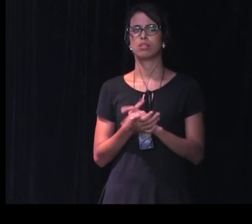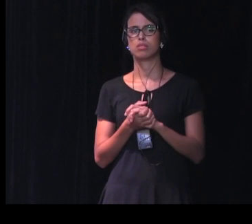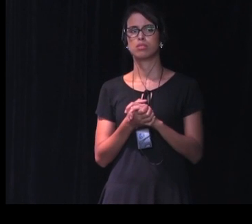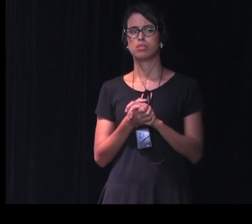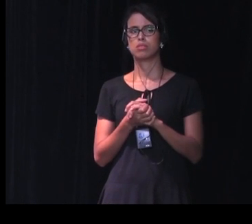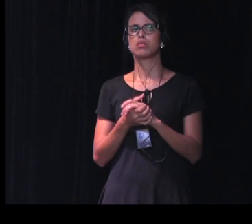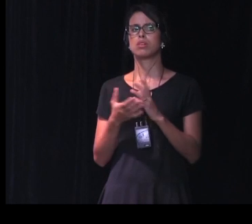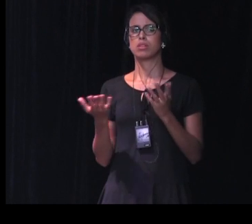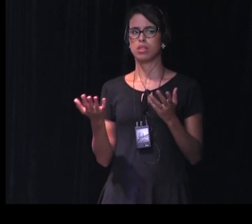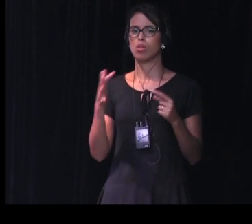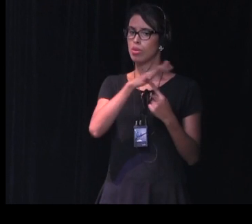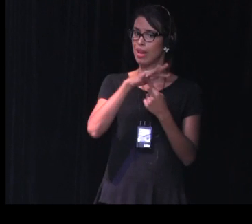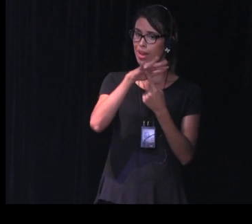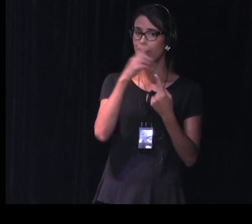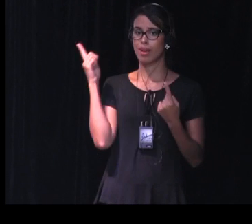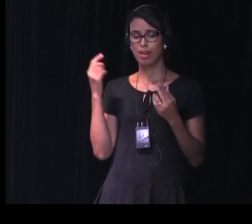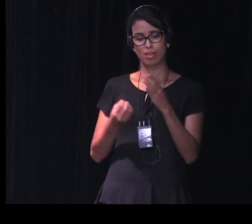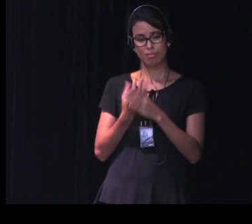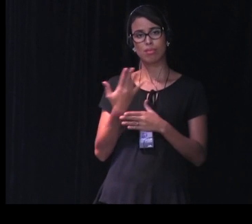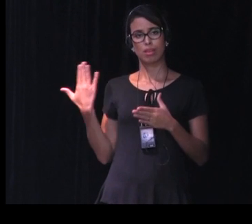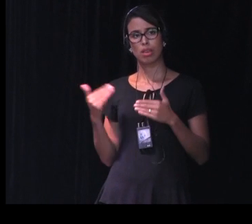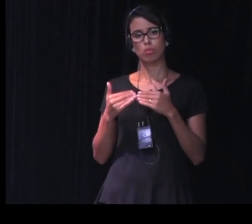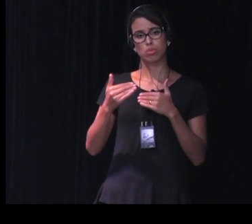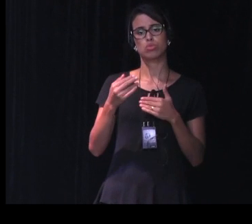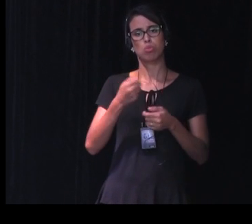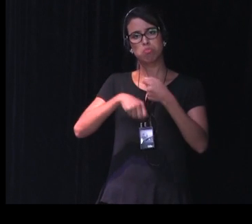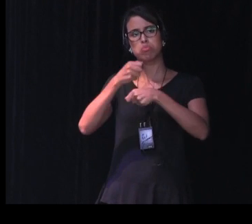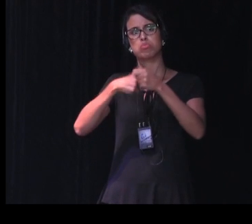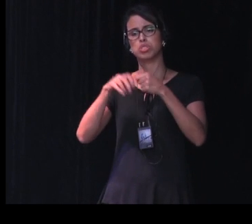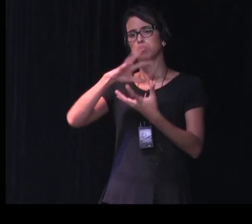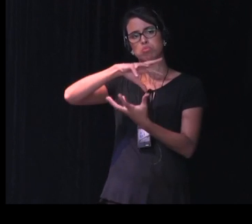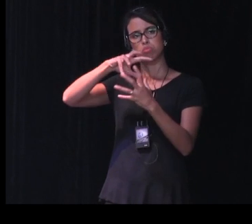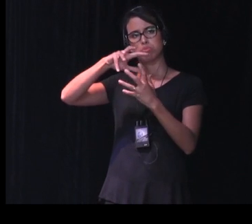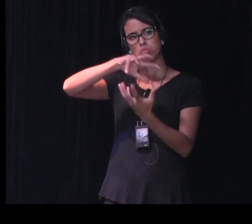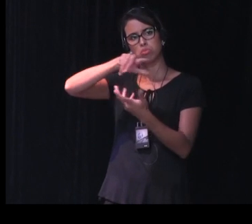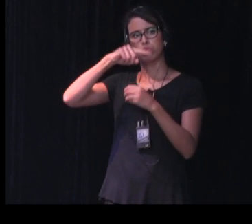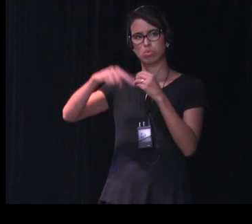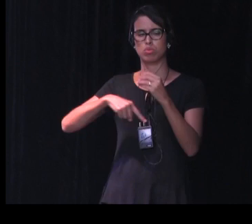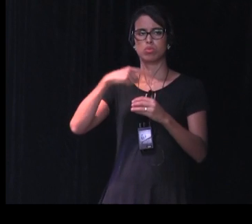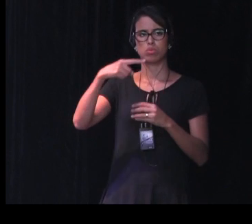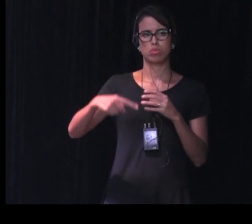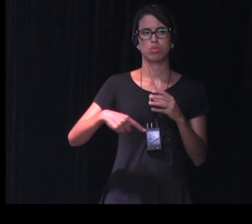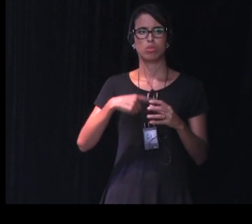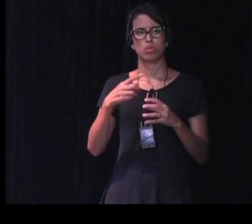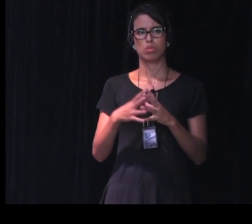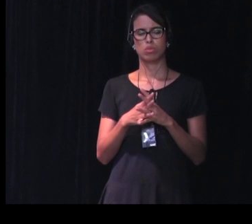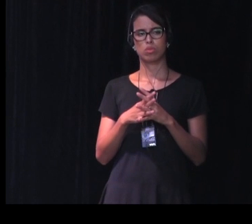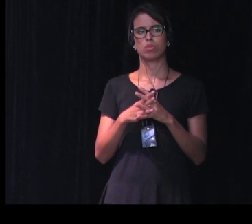vinho. Graças a essa Quinta se salvou a produção mundial, porque depois veio a Silofeira